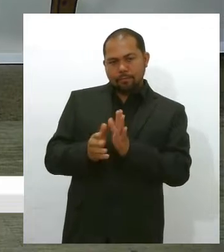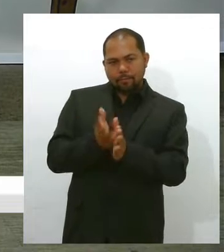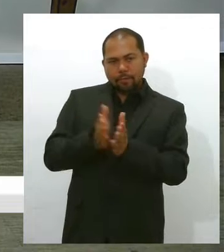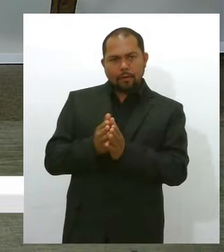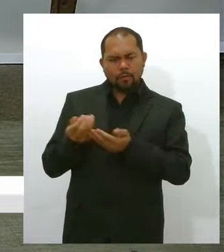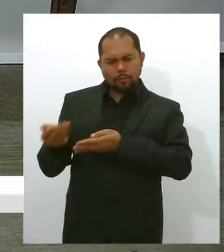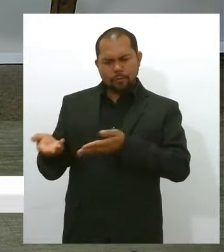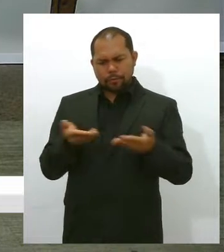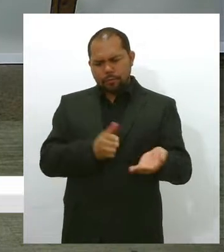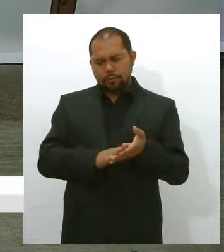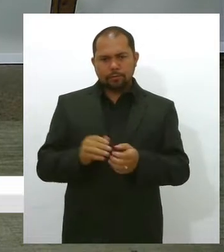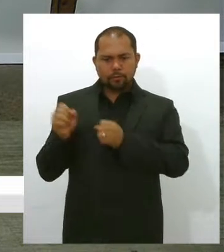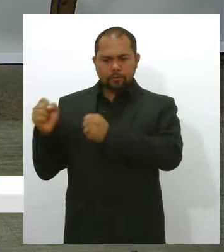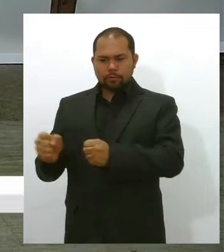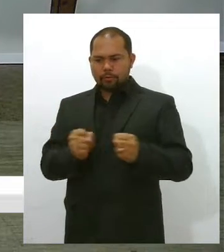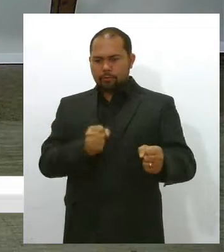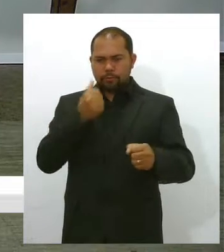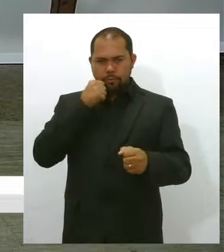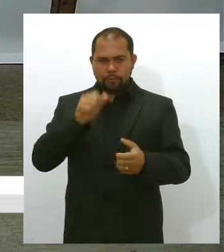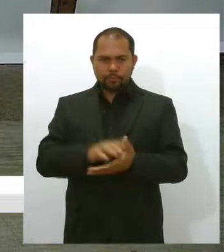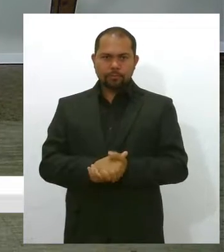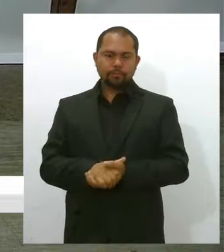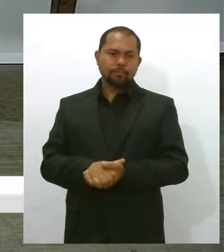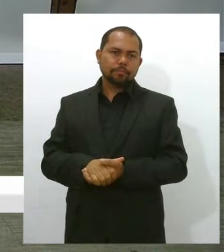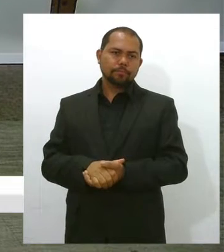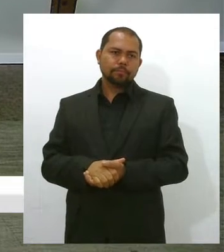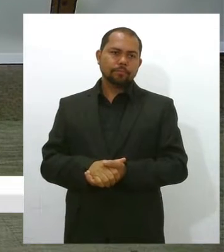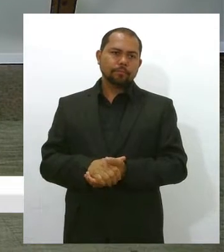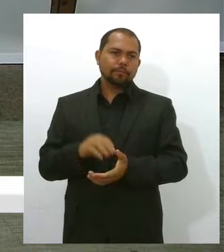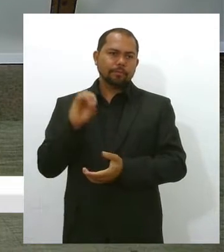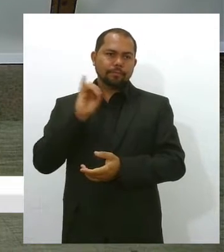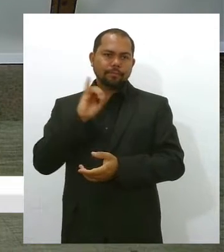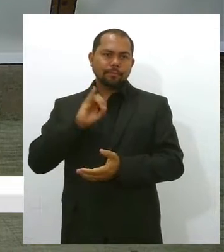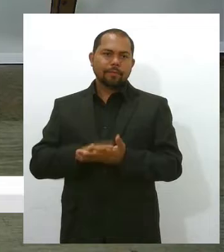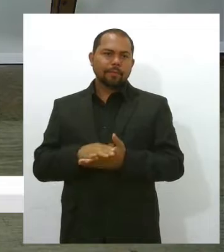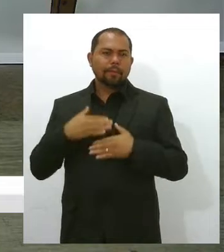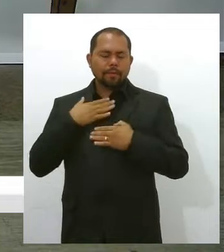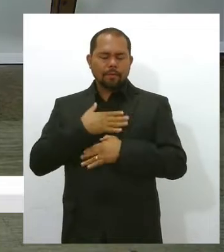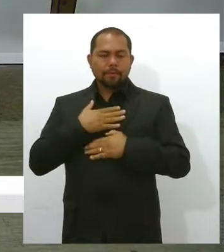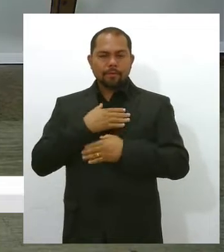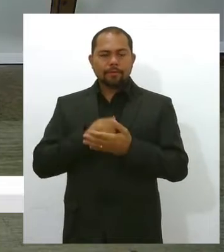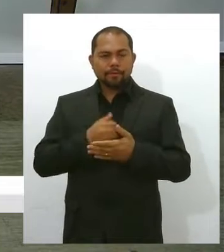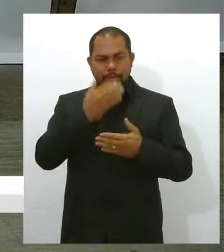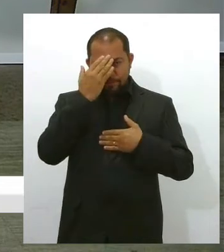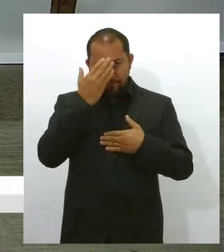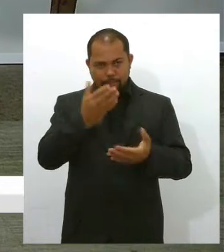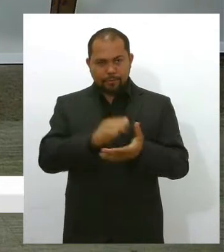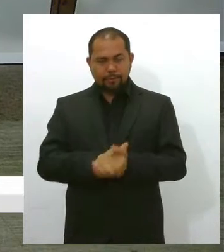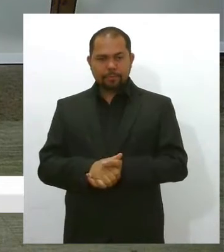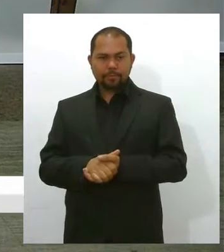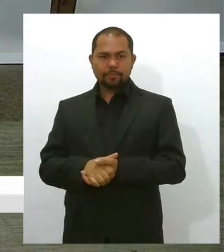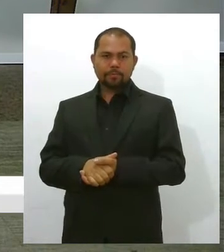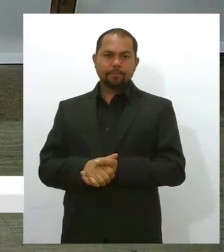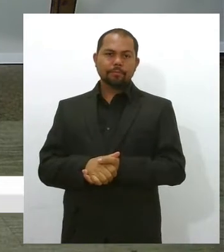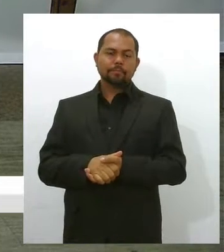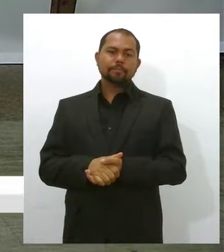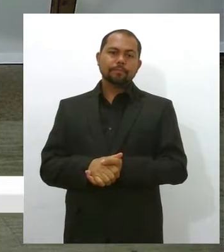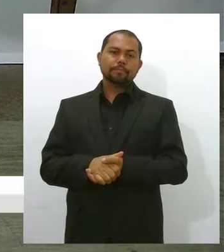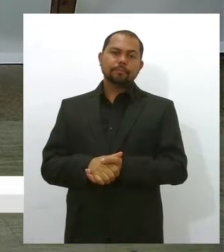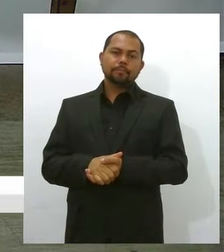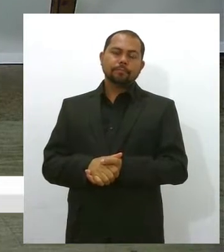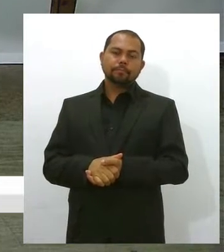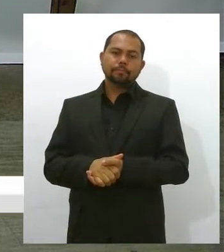Comando. Olá, prazer. Oi, obrigado. Prazer, Aline. Olha, pelo